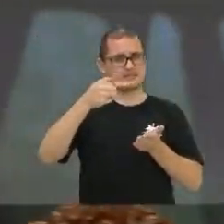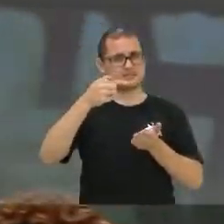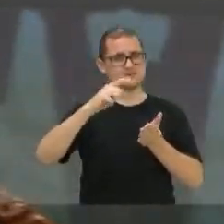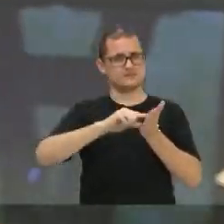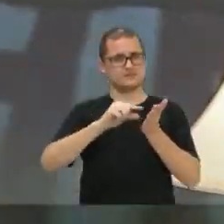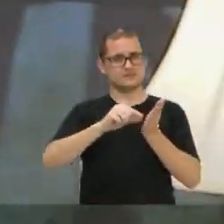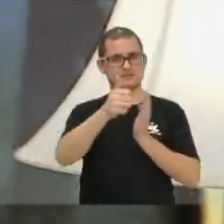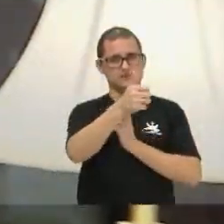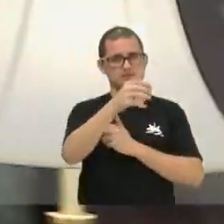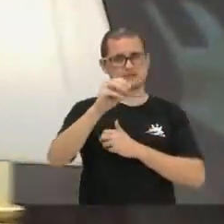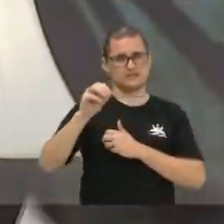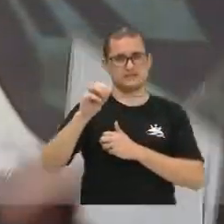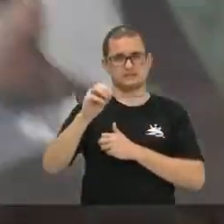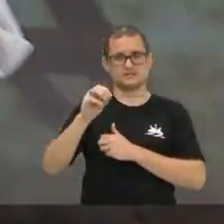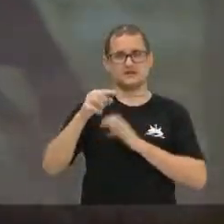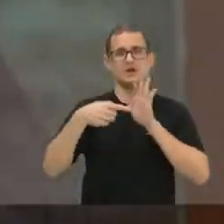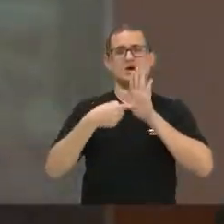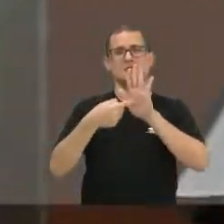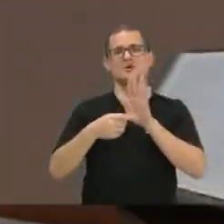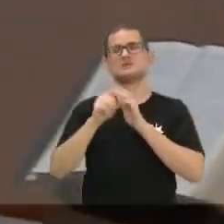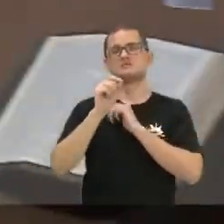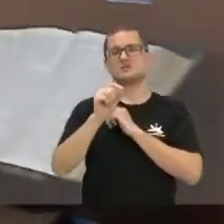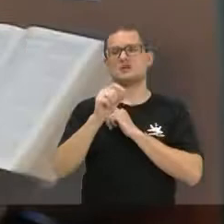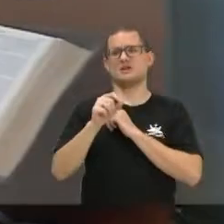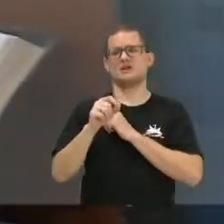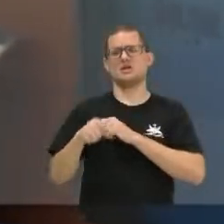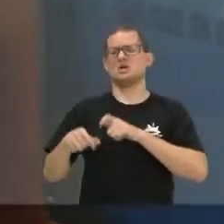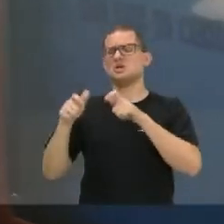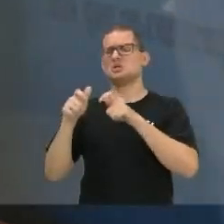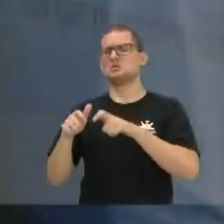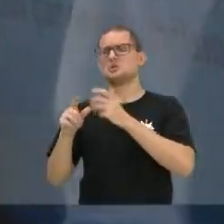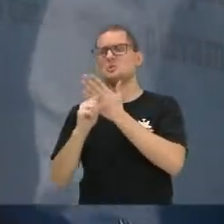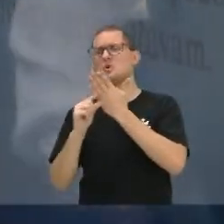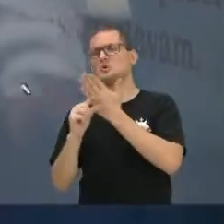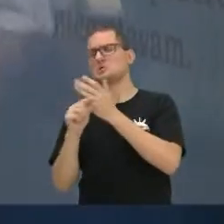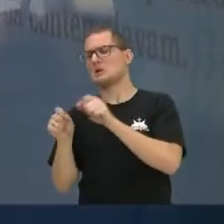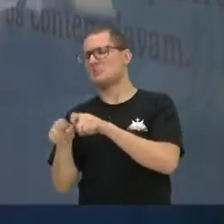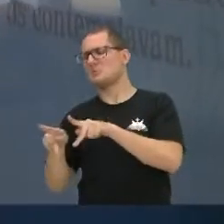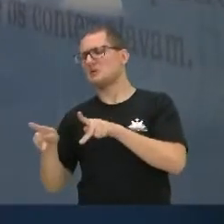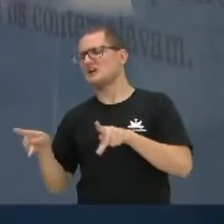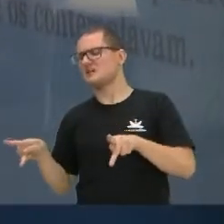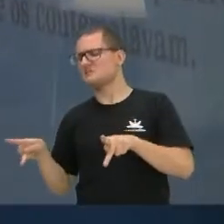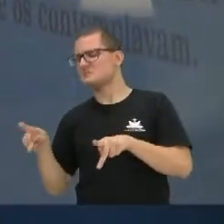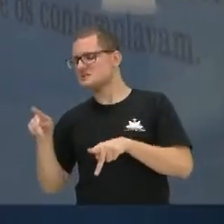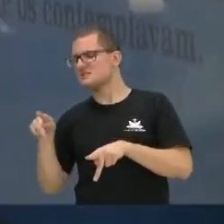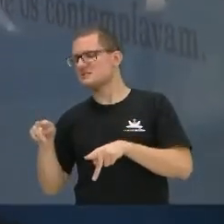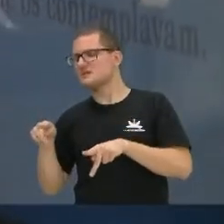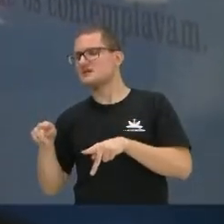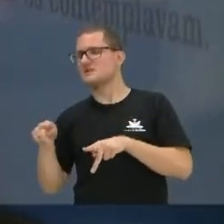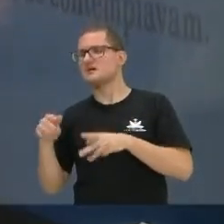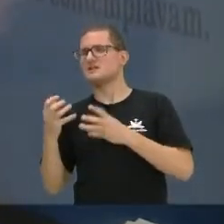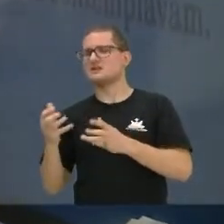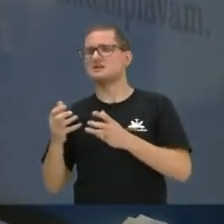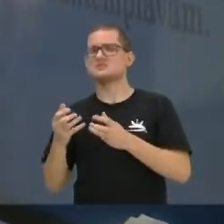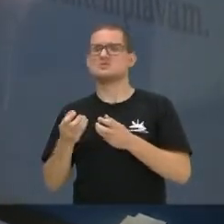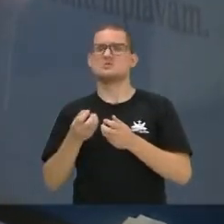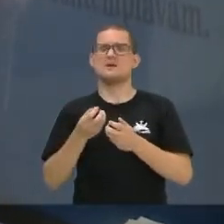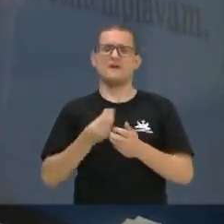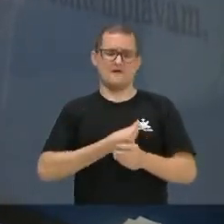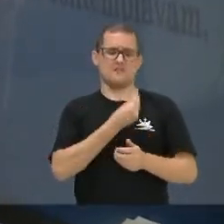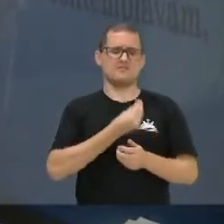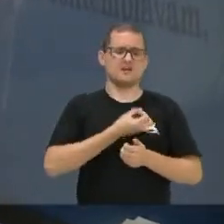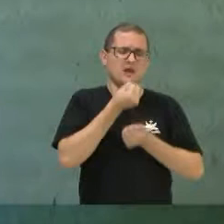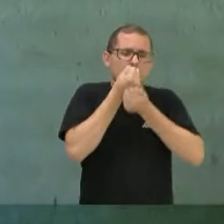10 temos que entender de onde é que o autor tirou essa imagem um só por de